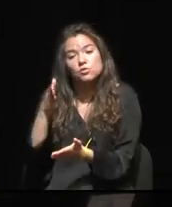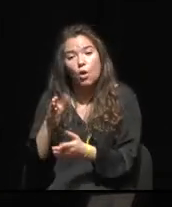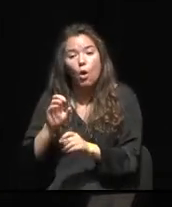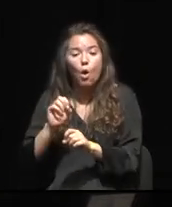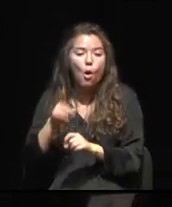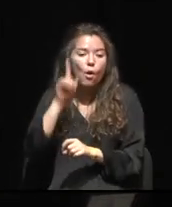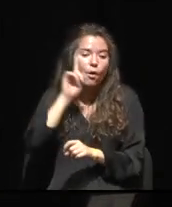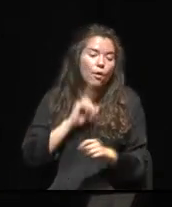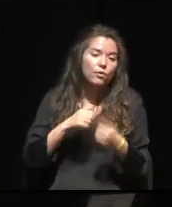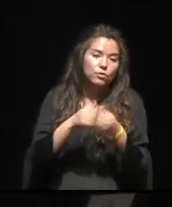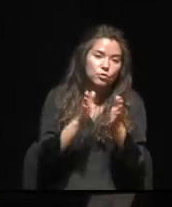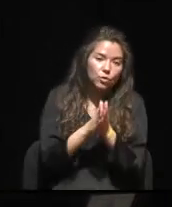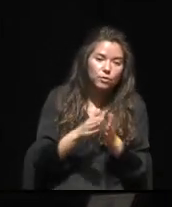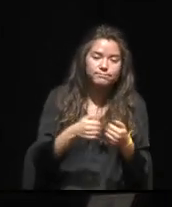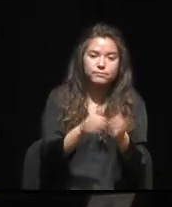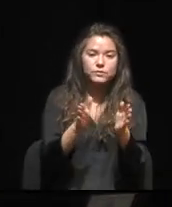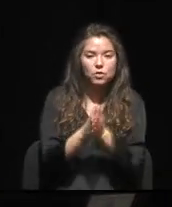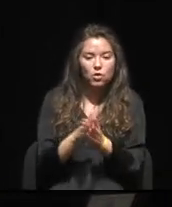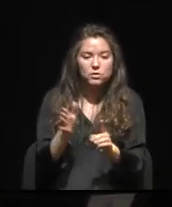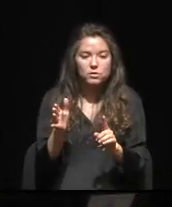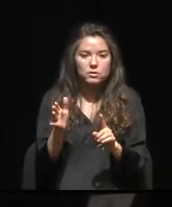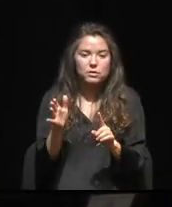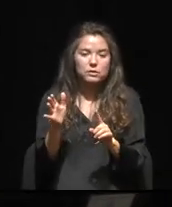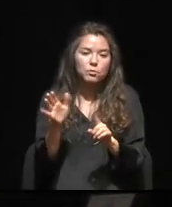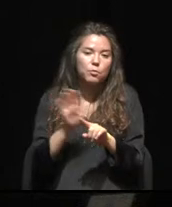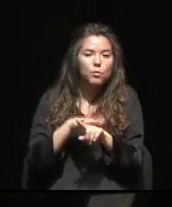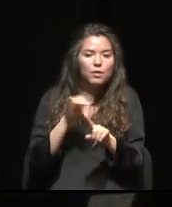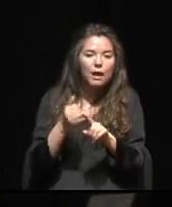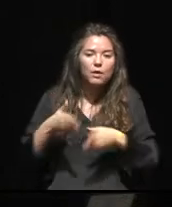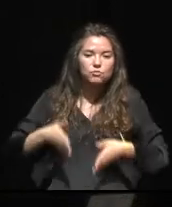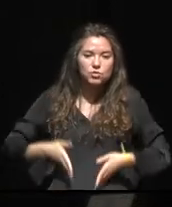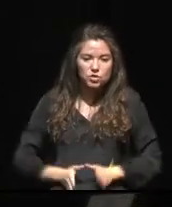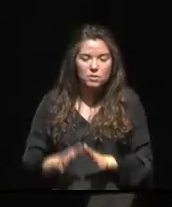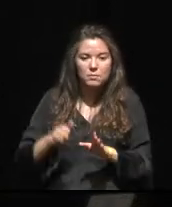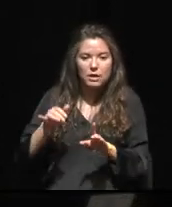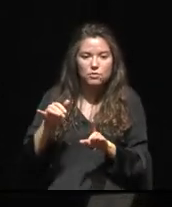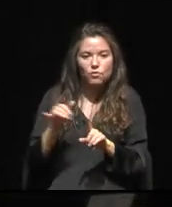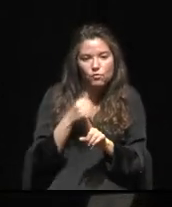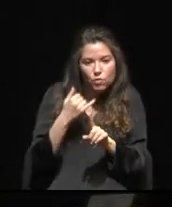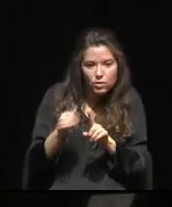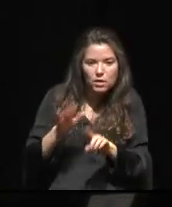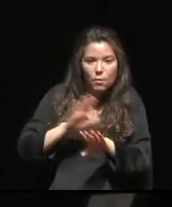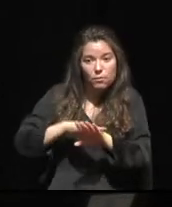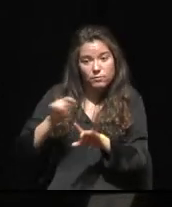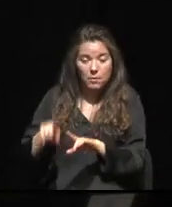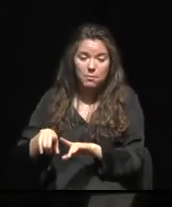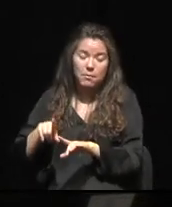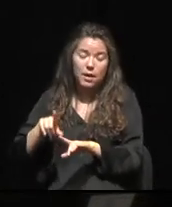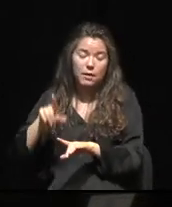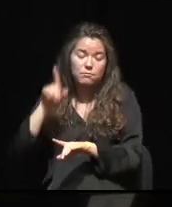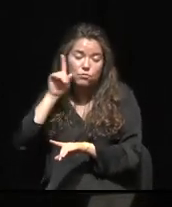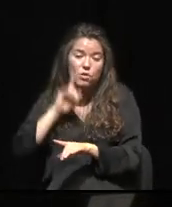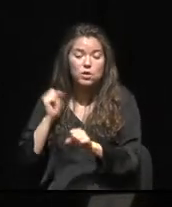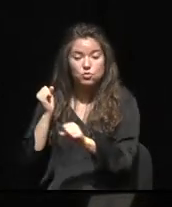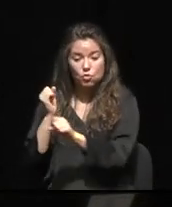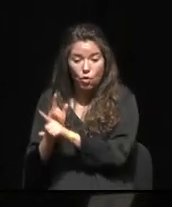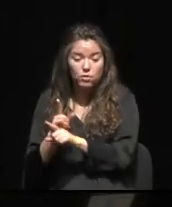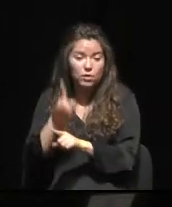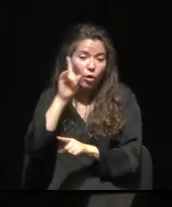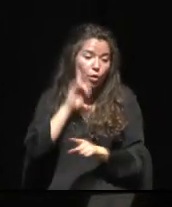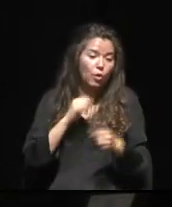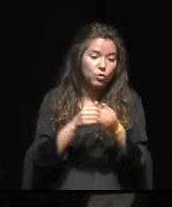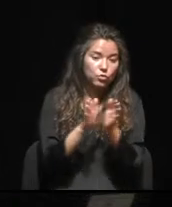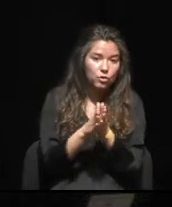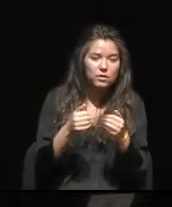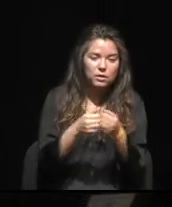todas e todos que uma mulher não é vítima de violência obstétrica muitas vezes por parte de outras mulheres não é com todas e todos